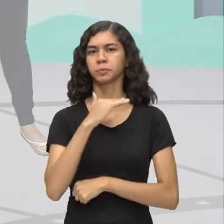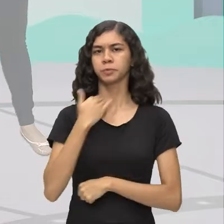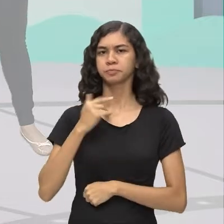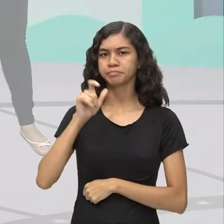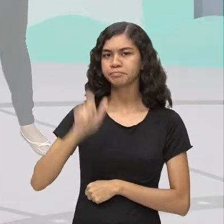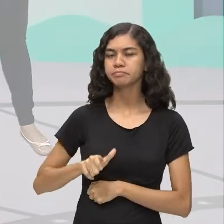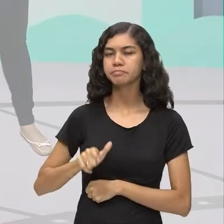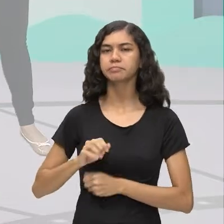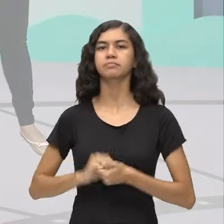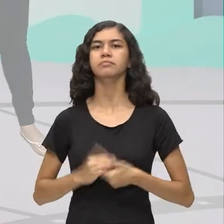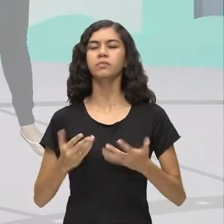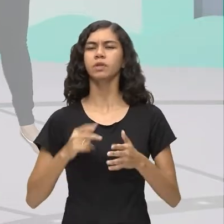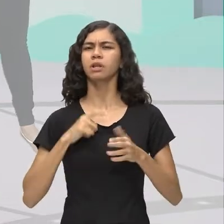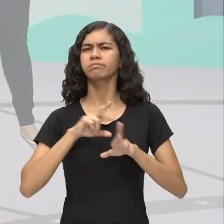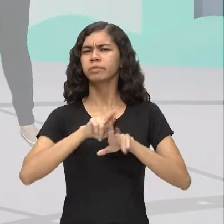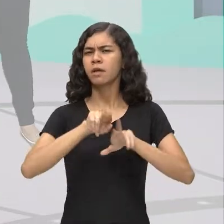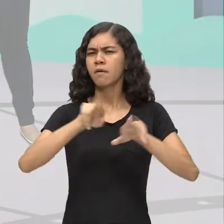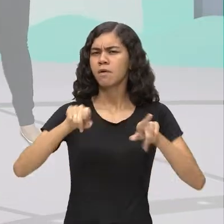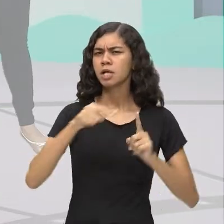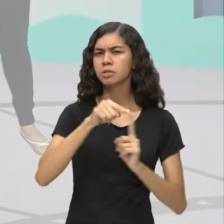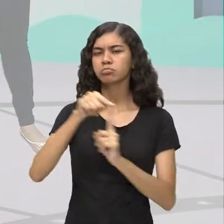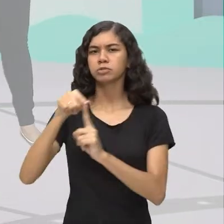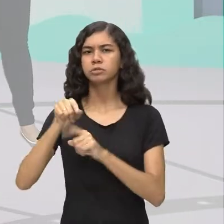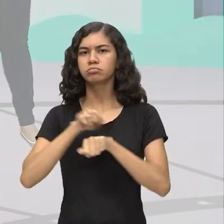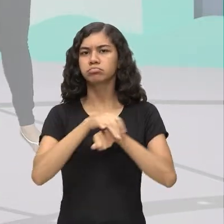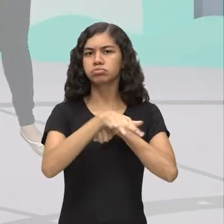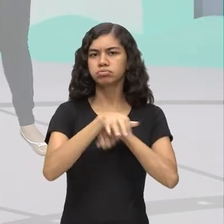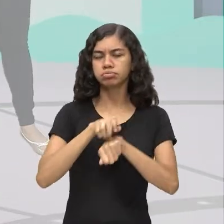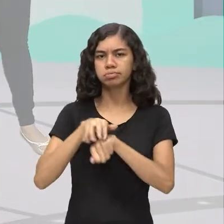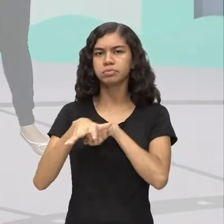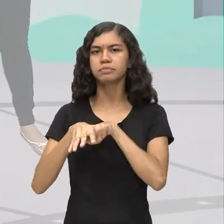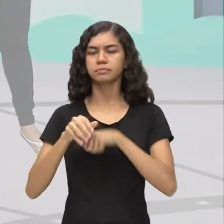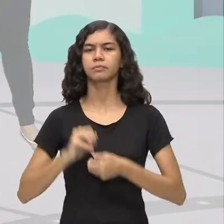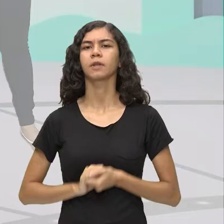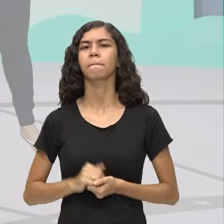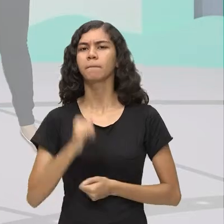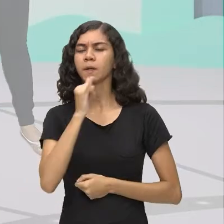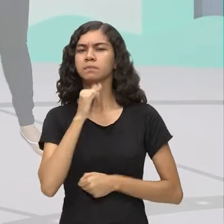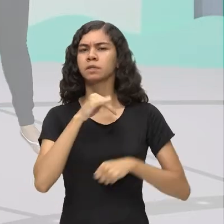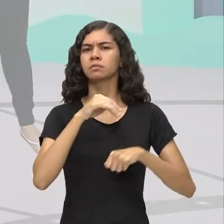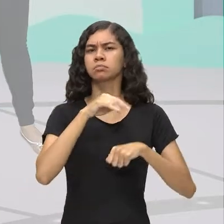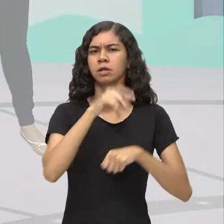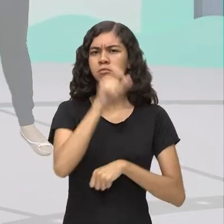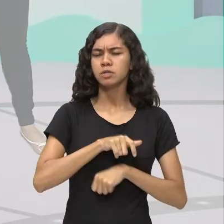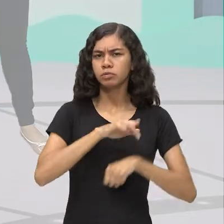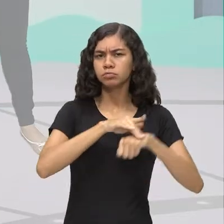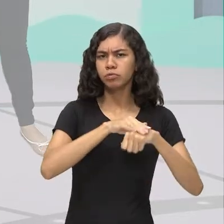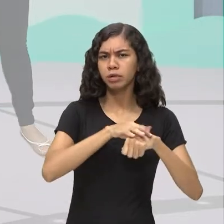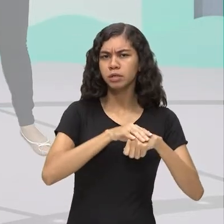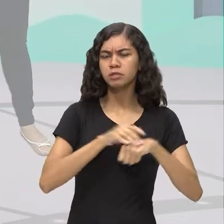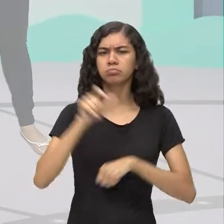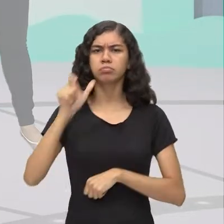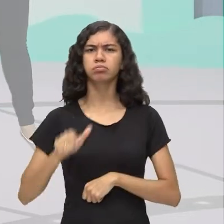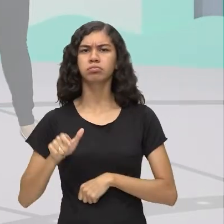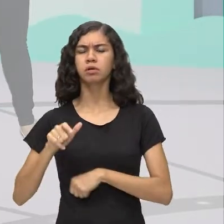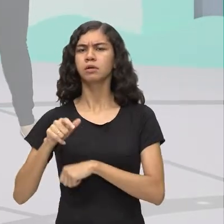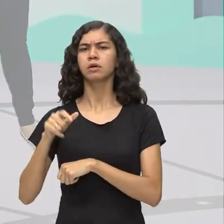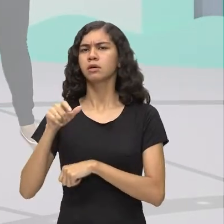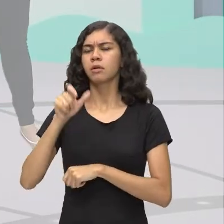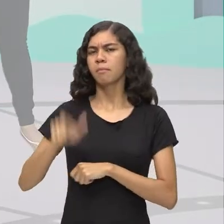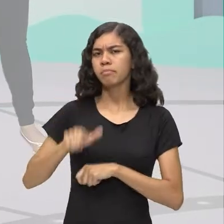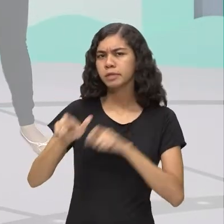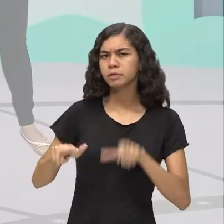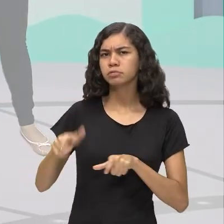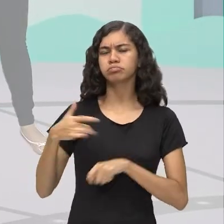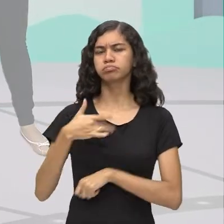diferentes formas de transmissão desse vírus de pessoas que estão doentes para pessoas sadias. E a gente vai ver